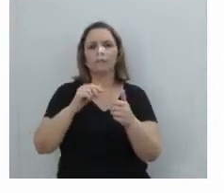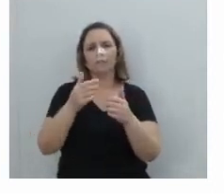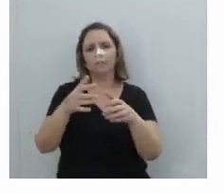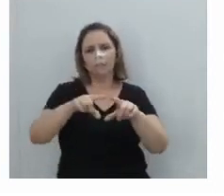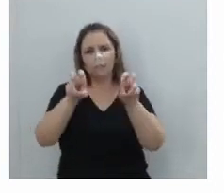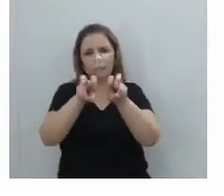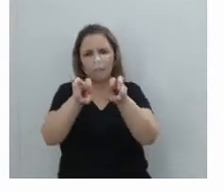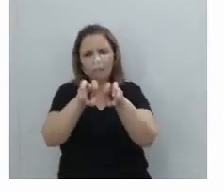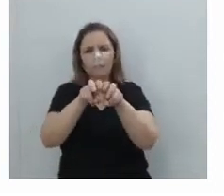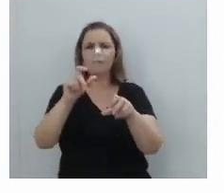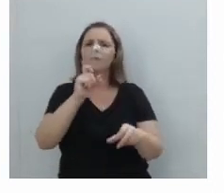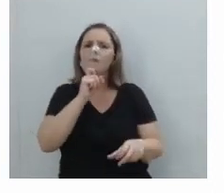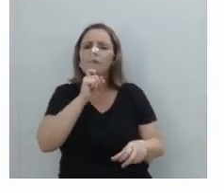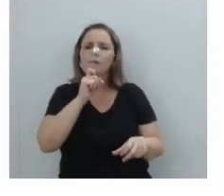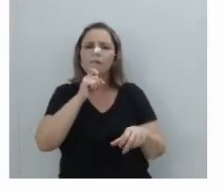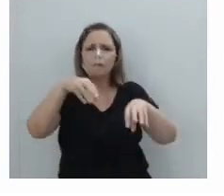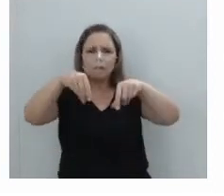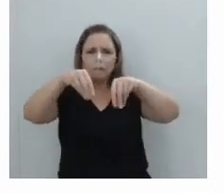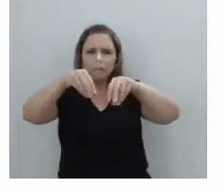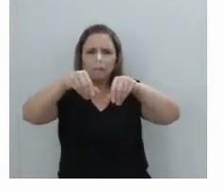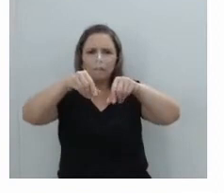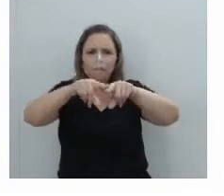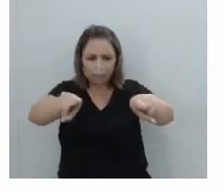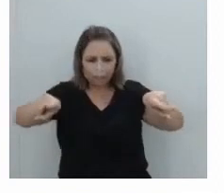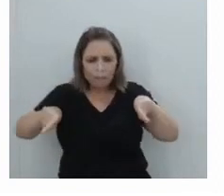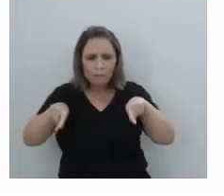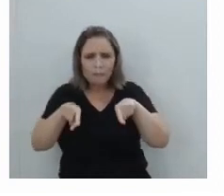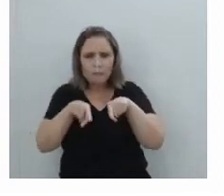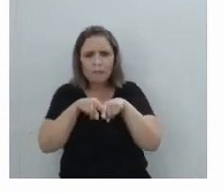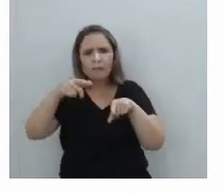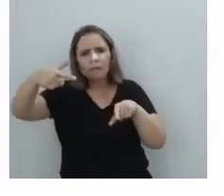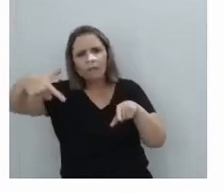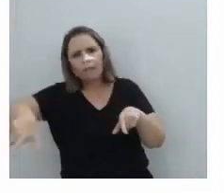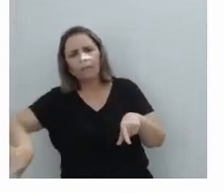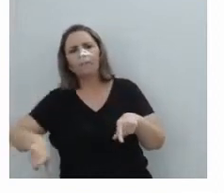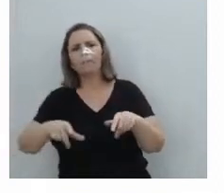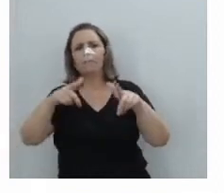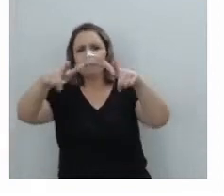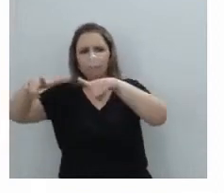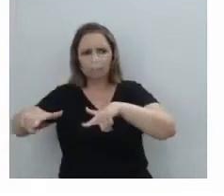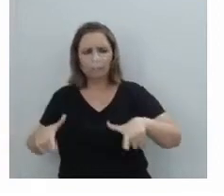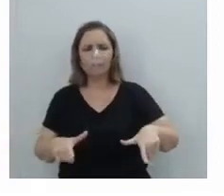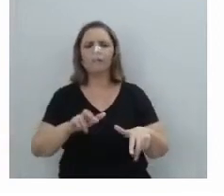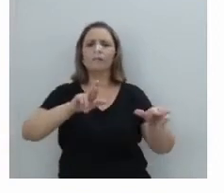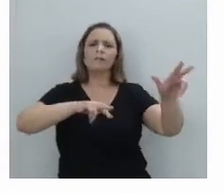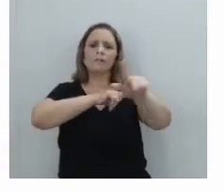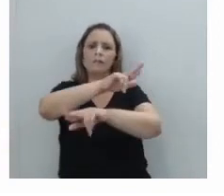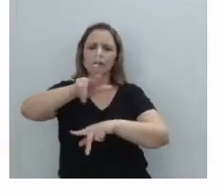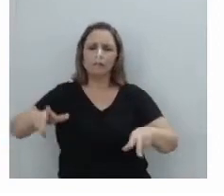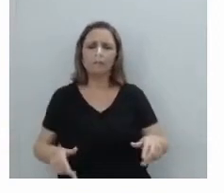em gelo, quadra, areia ou em outros locais. Entre os diversos esportes coletivos que